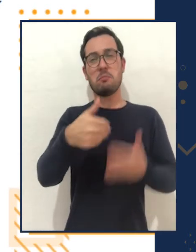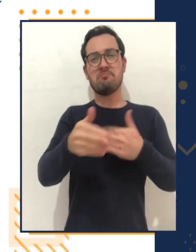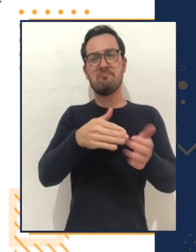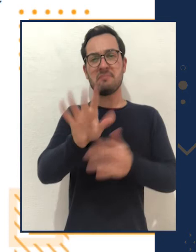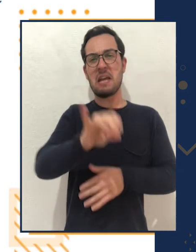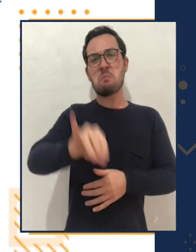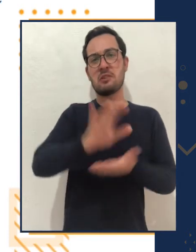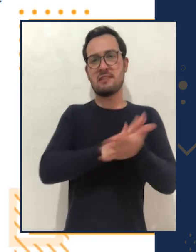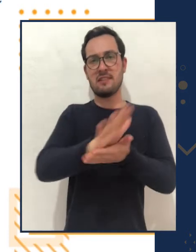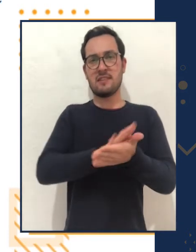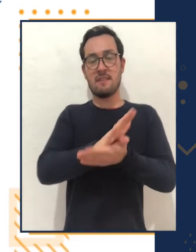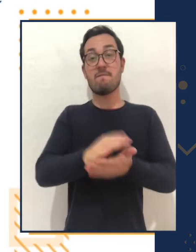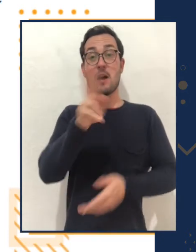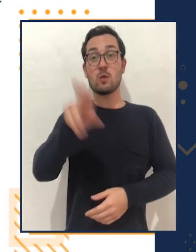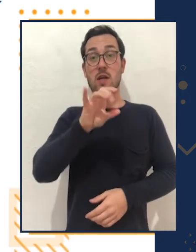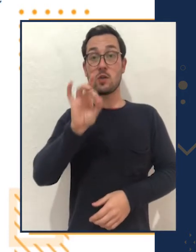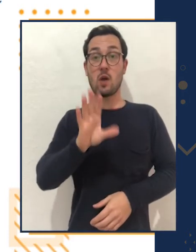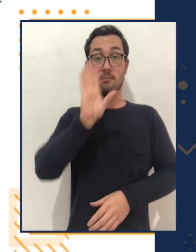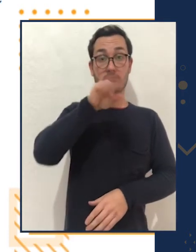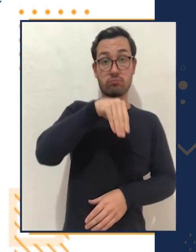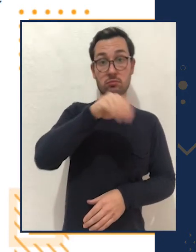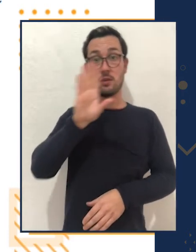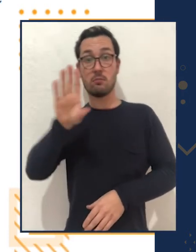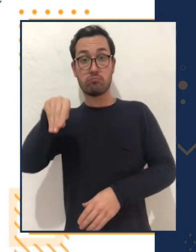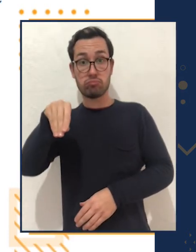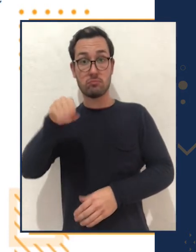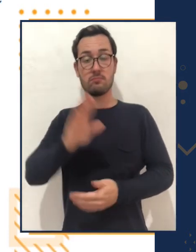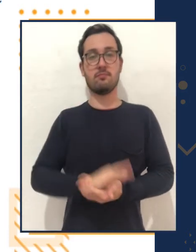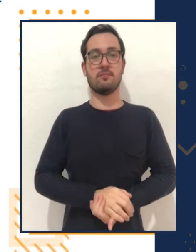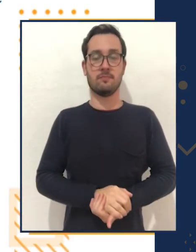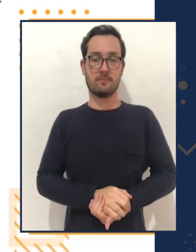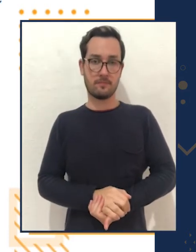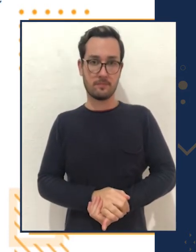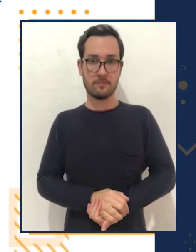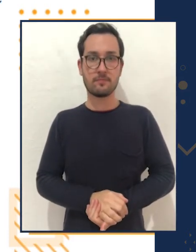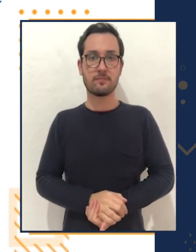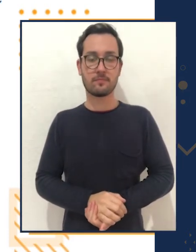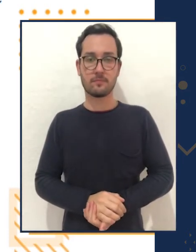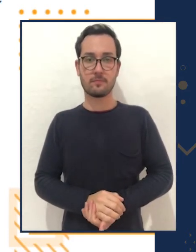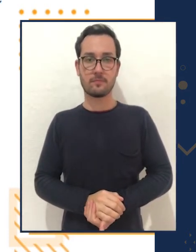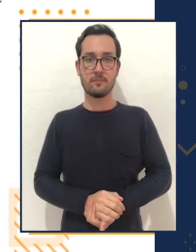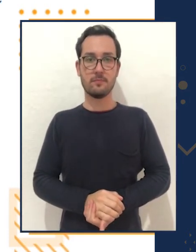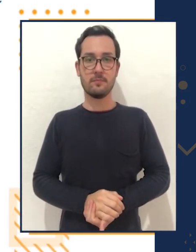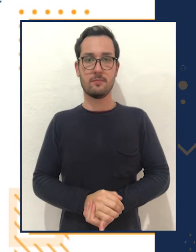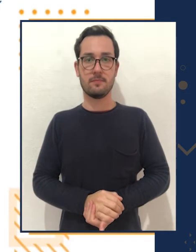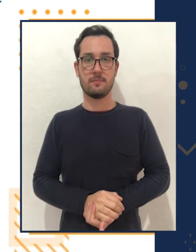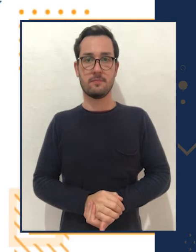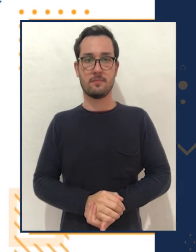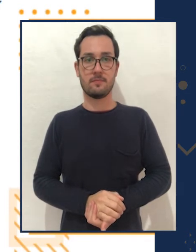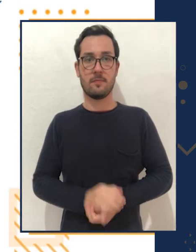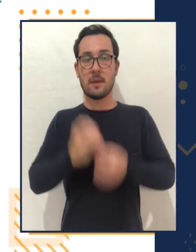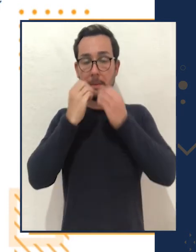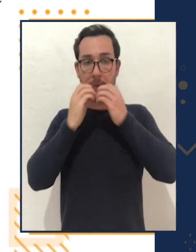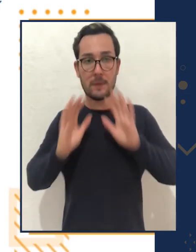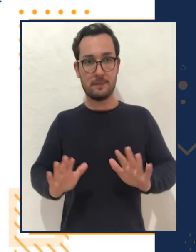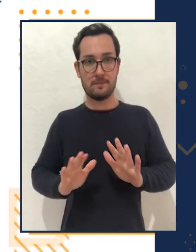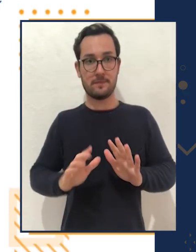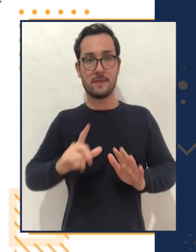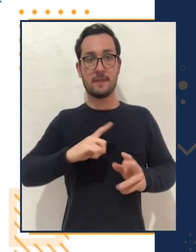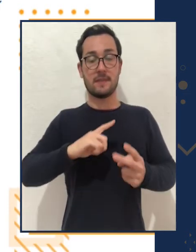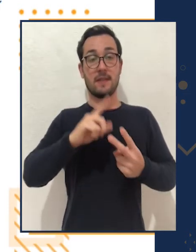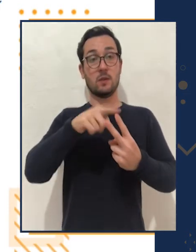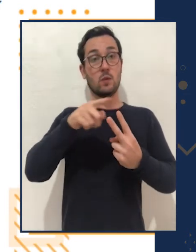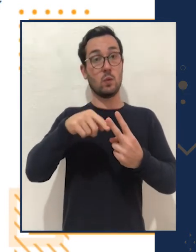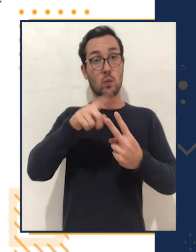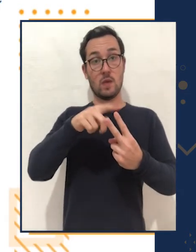outra malha aqui, então duas malhas, e a terceira malha que seria por fora, certo? Então